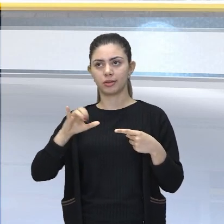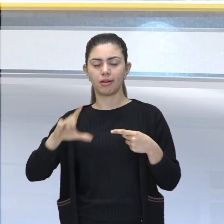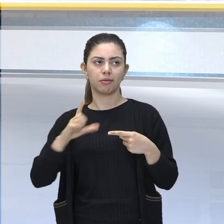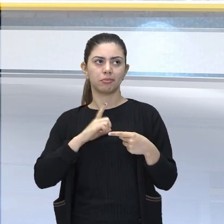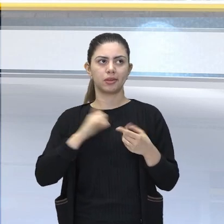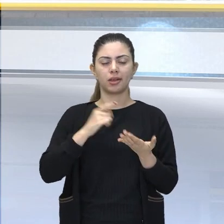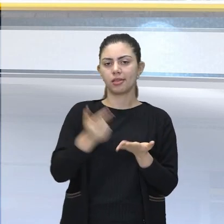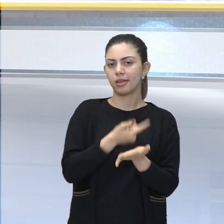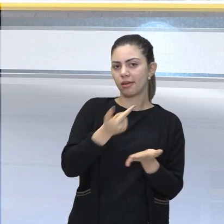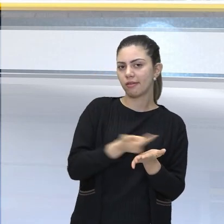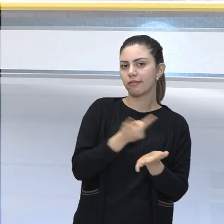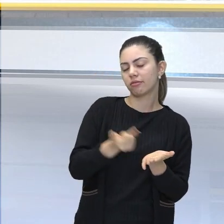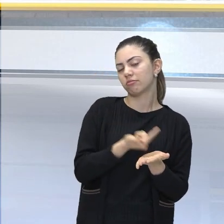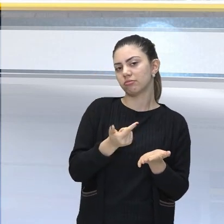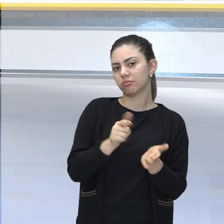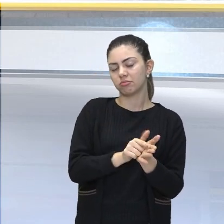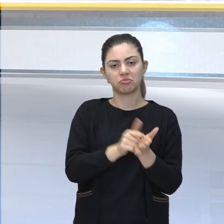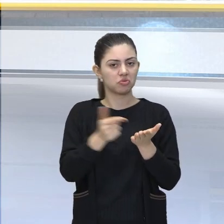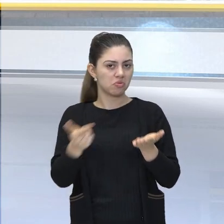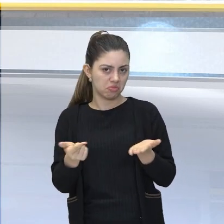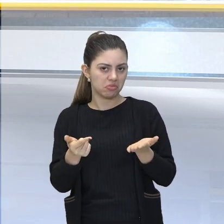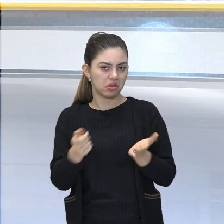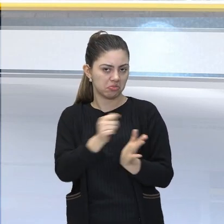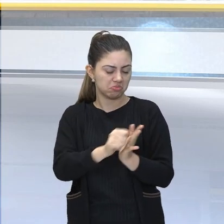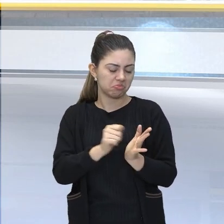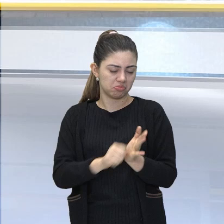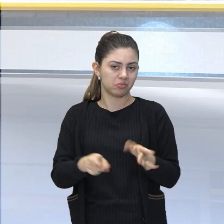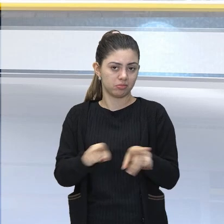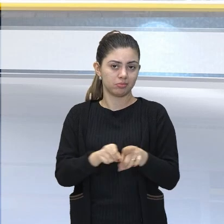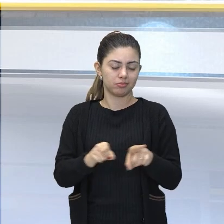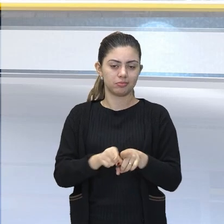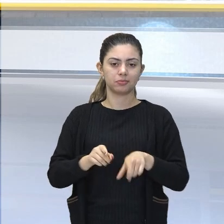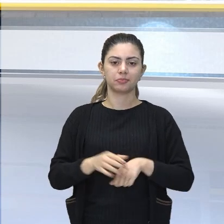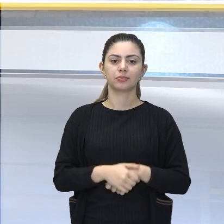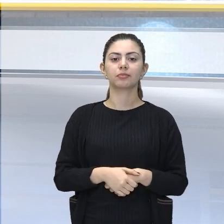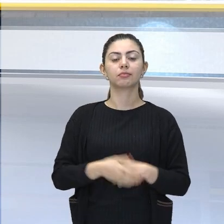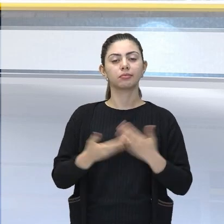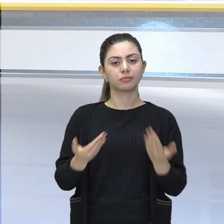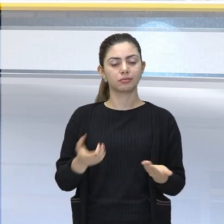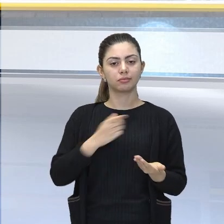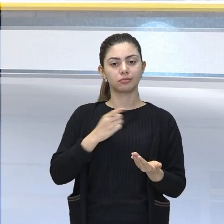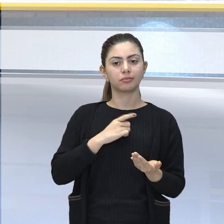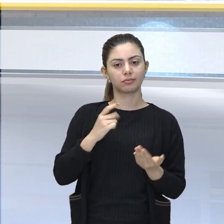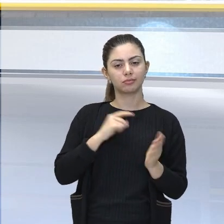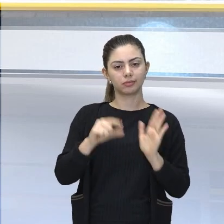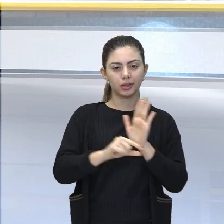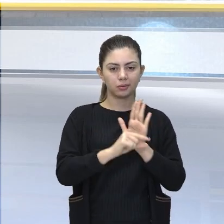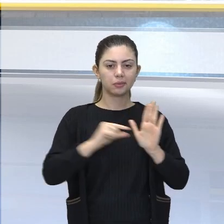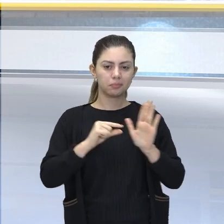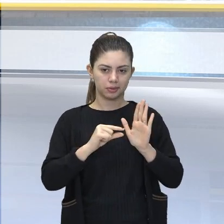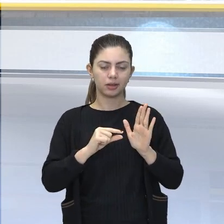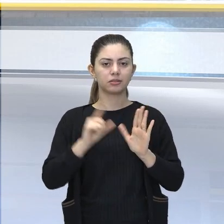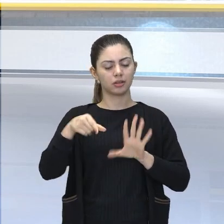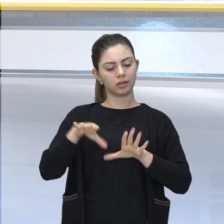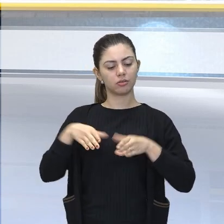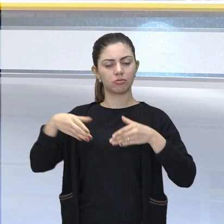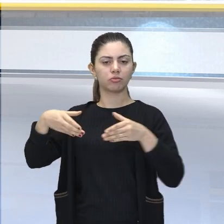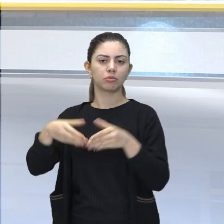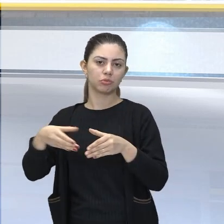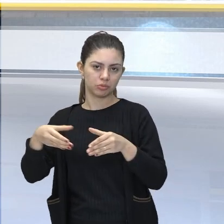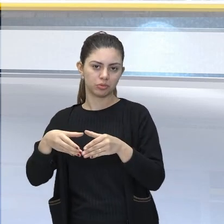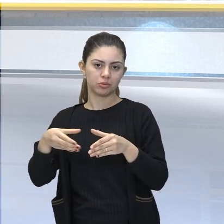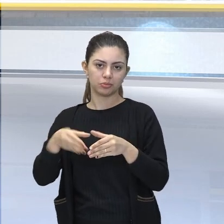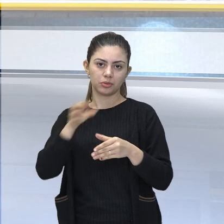até mesmo nos jornais, né? Nos jornais escritos, certo? E eles colocam lá o editorial, aqui a nossa equipe, né?